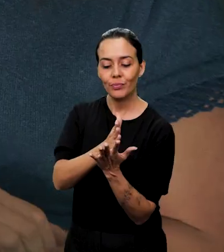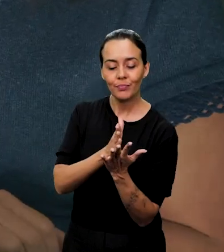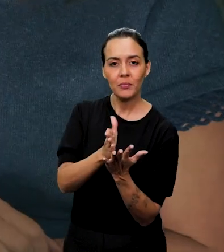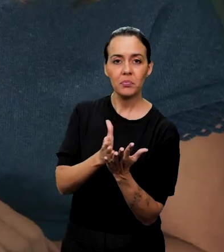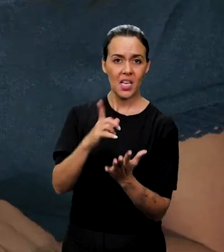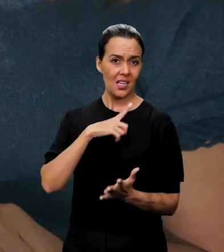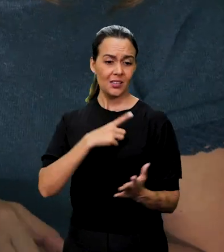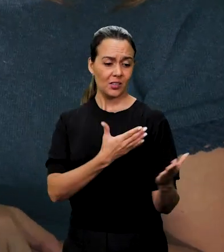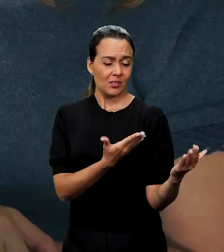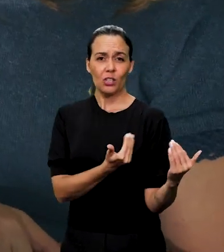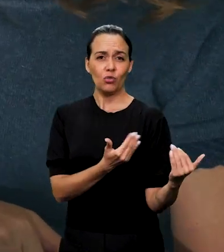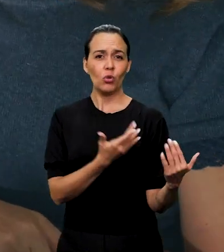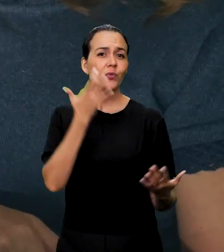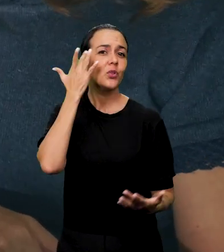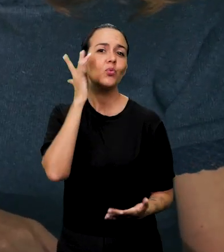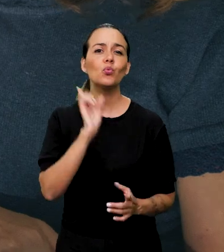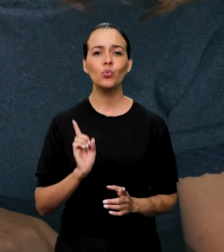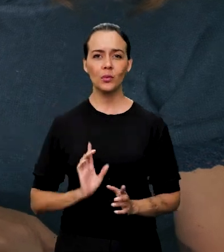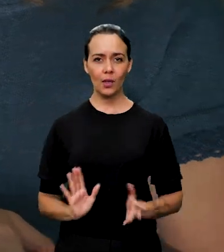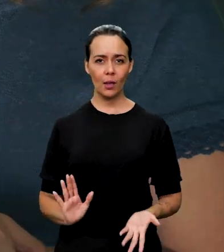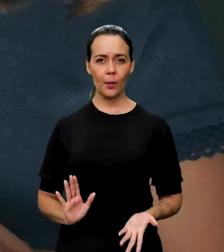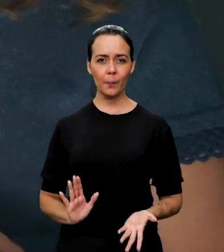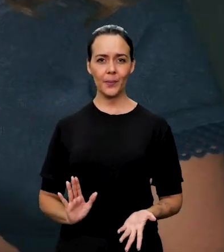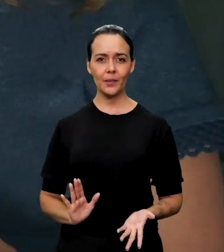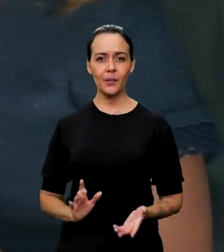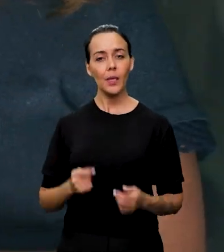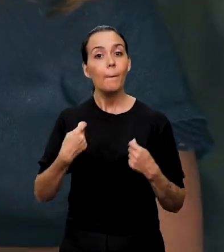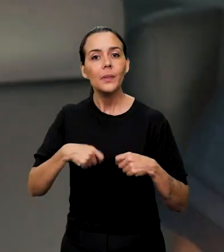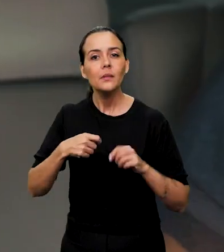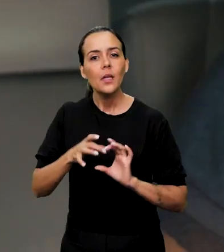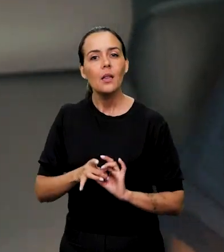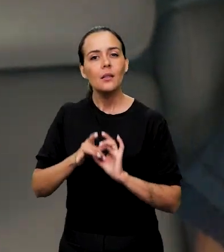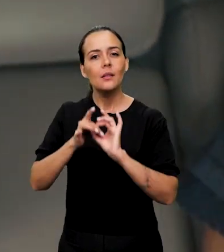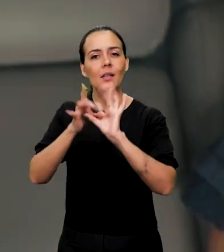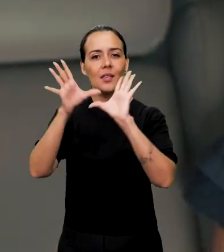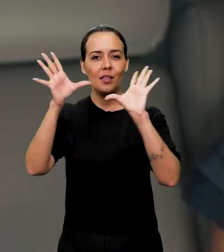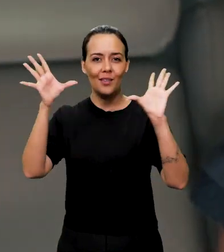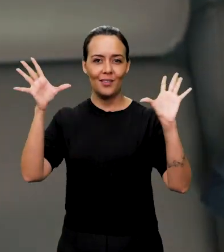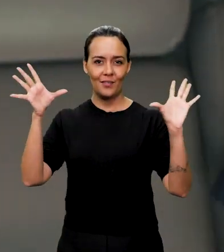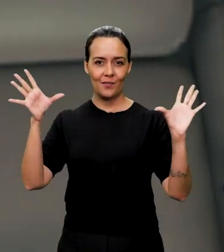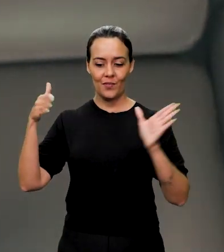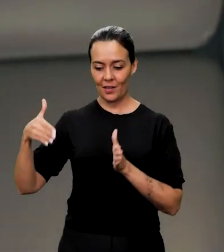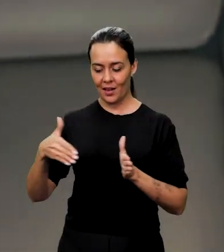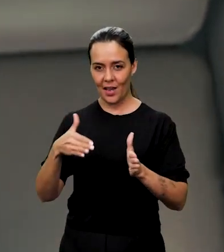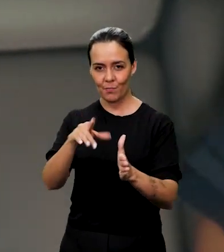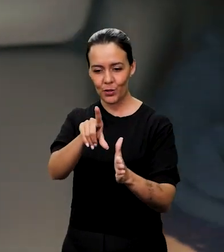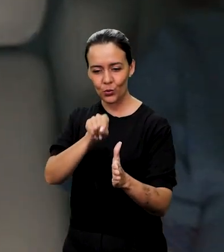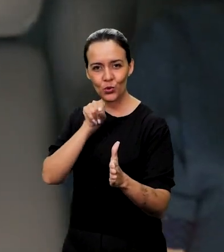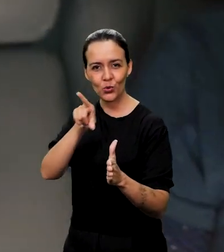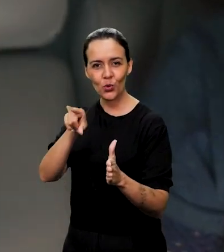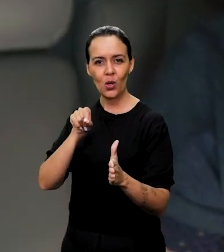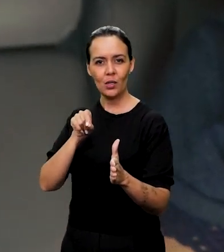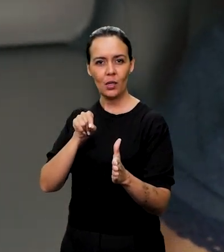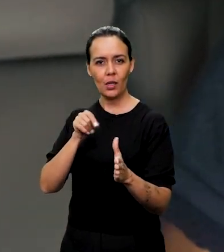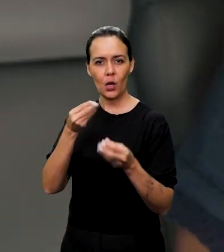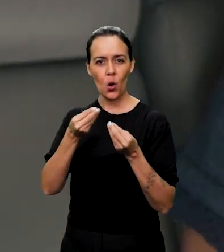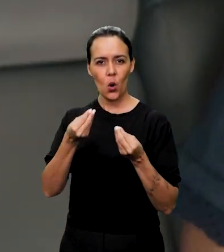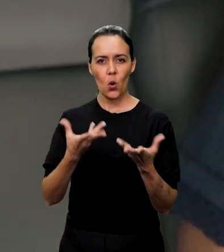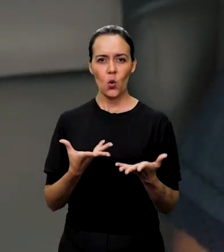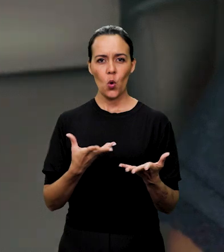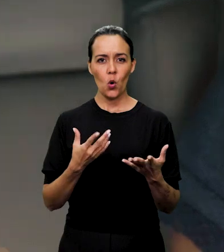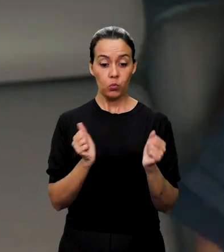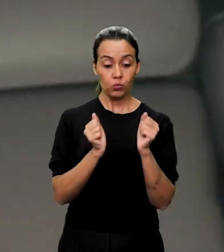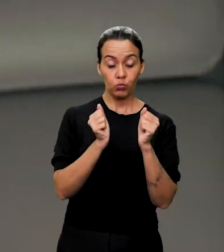isso. Tente entender que tá aí a liberdade, né? De você escolher como você quer conduzir a sua vida sexual, seja com um